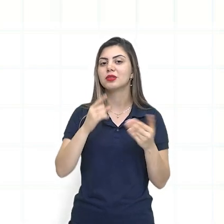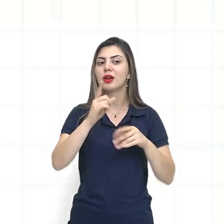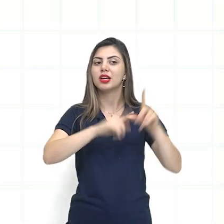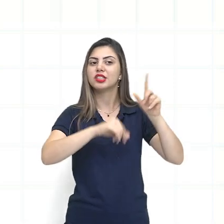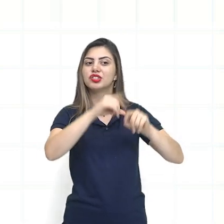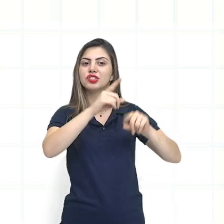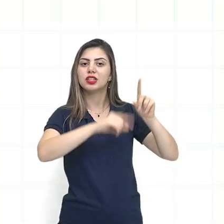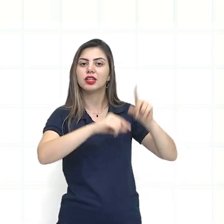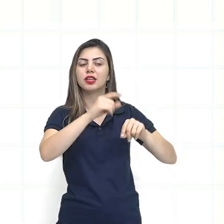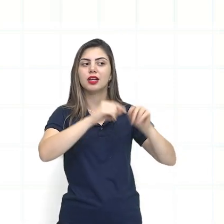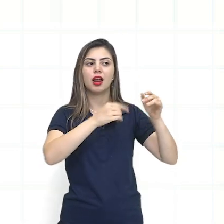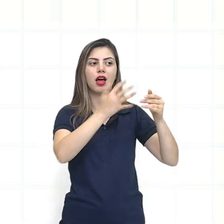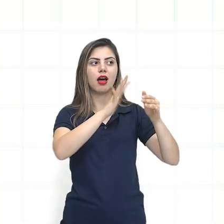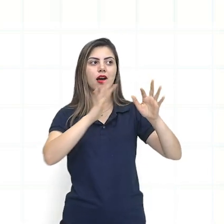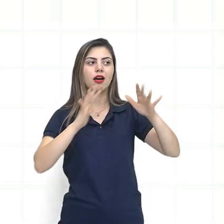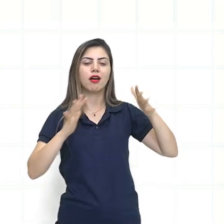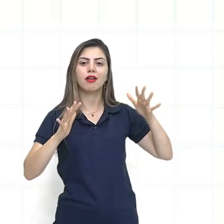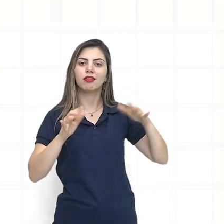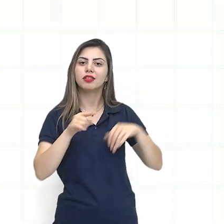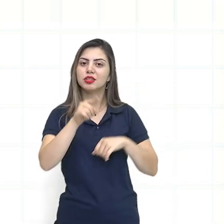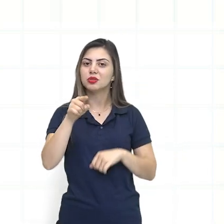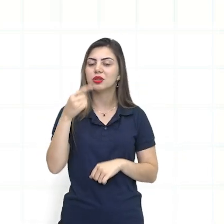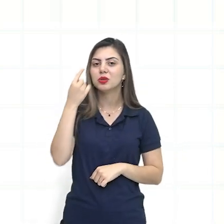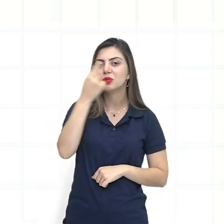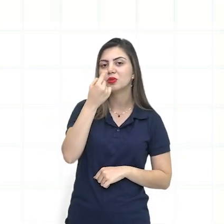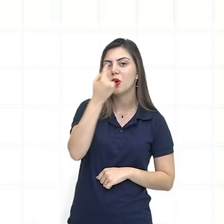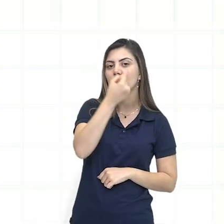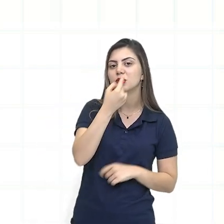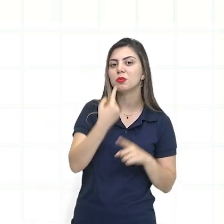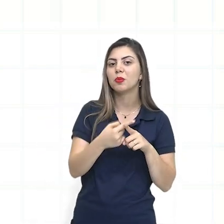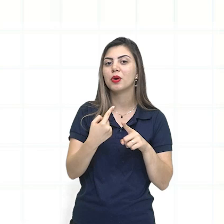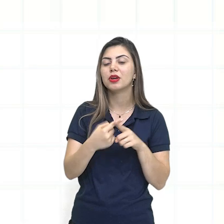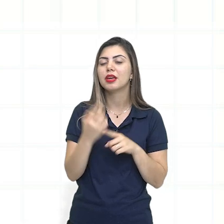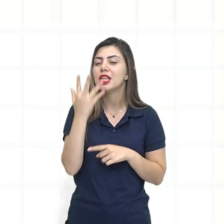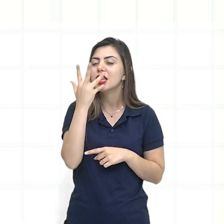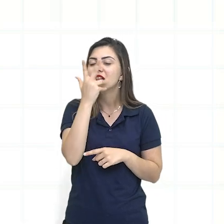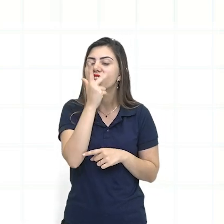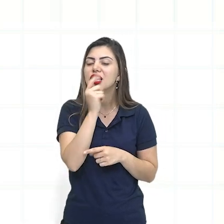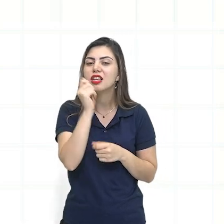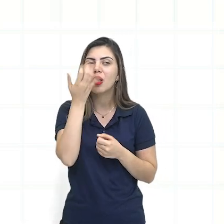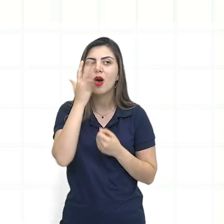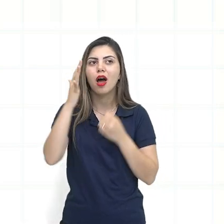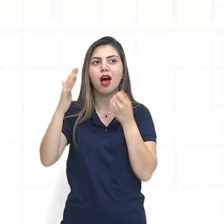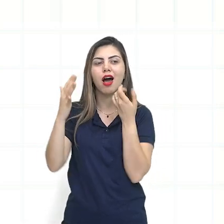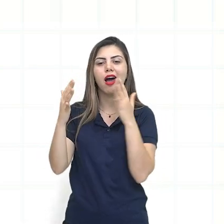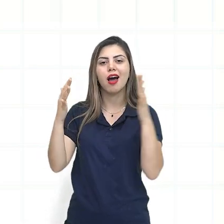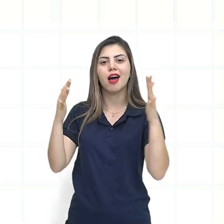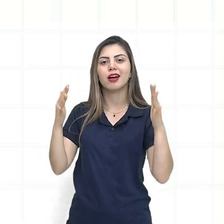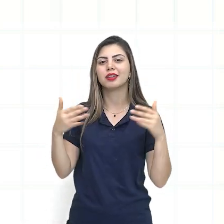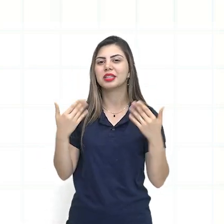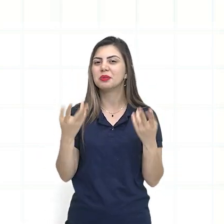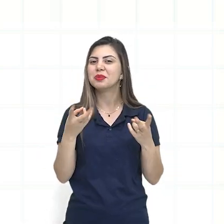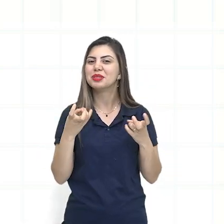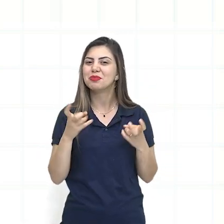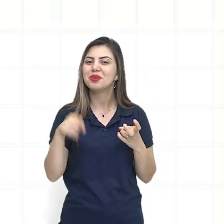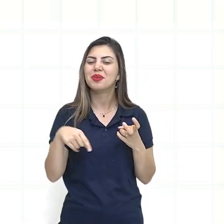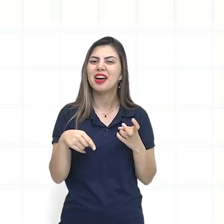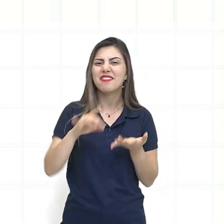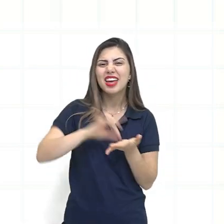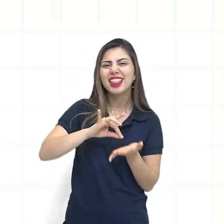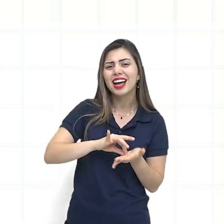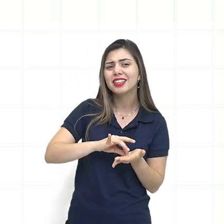estrelas brilhantes e os seus olhos, porque eles brilham, eles são lindos. Percebem essa